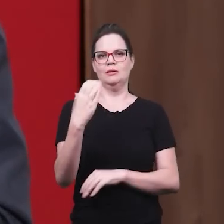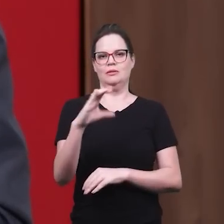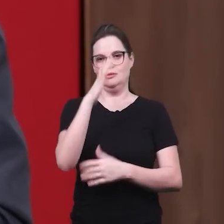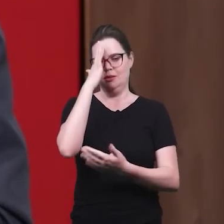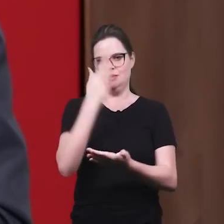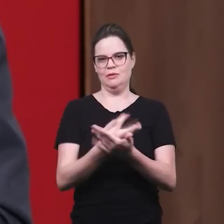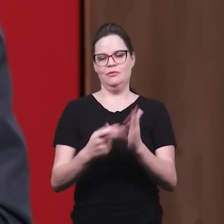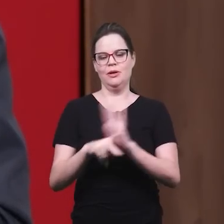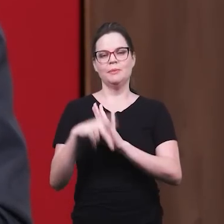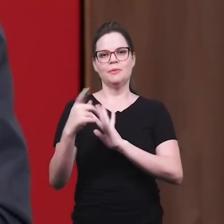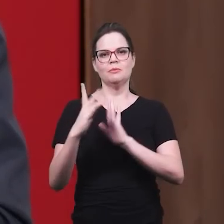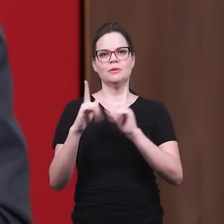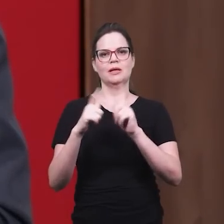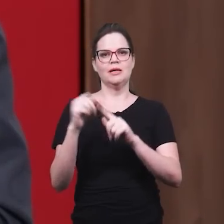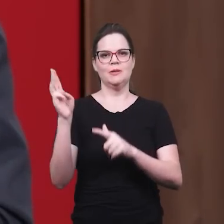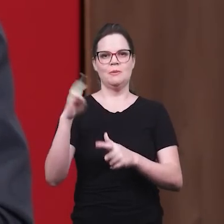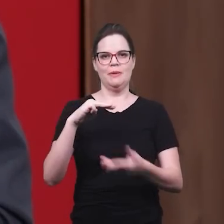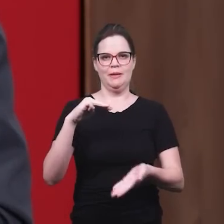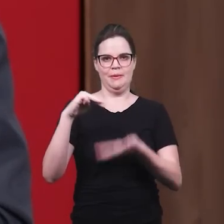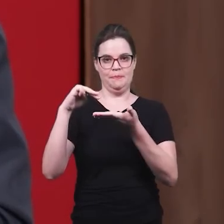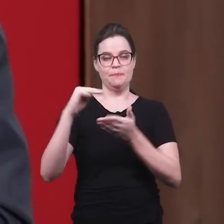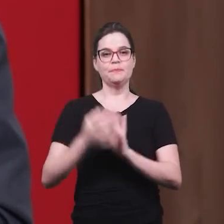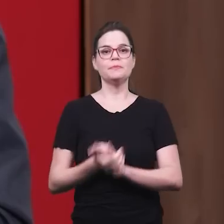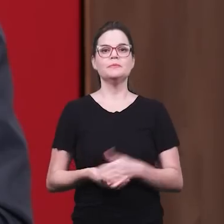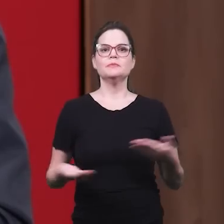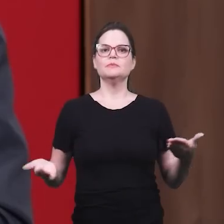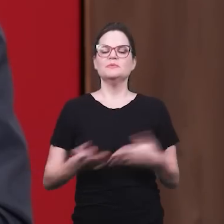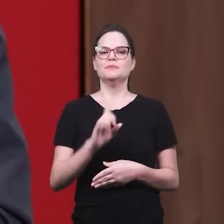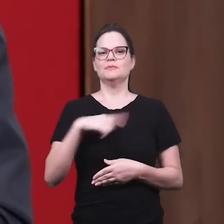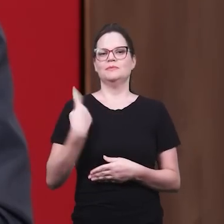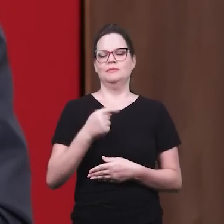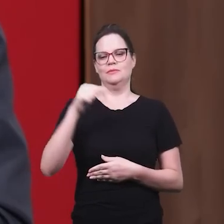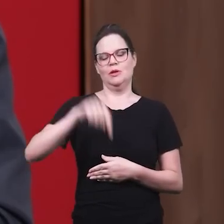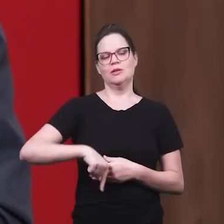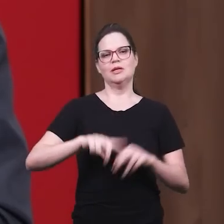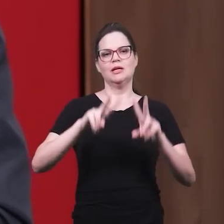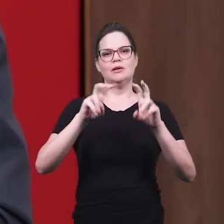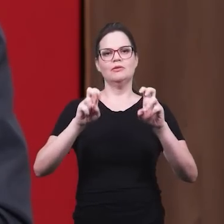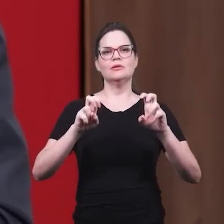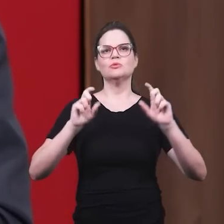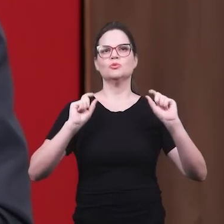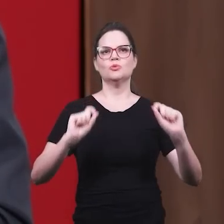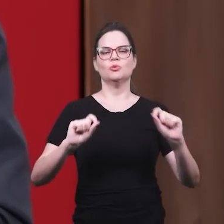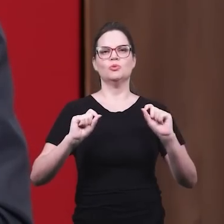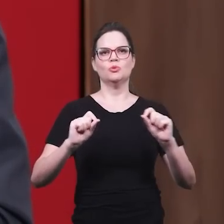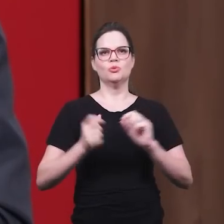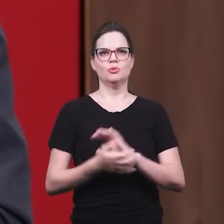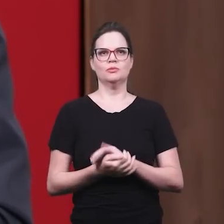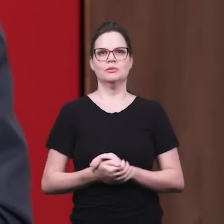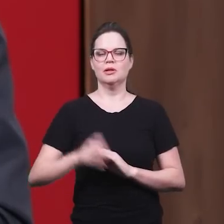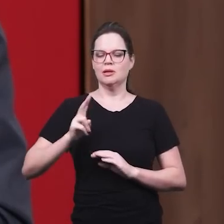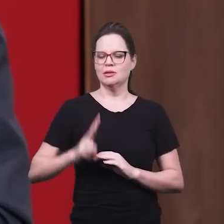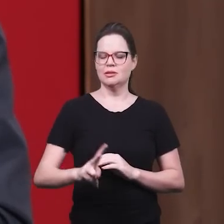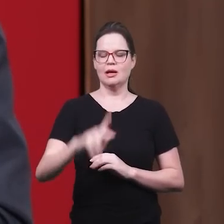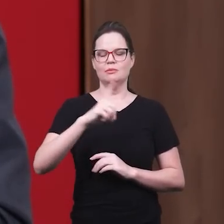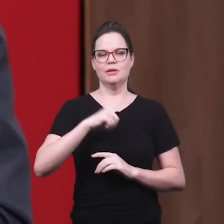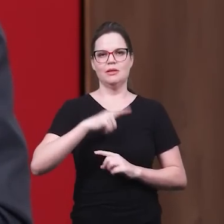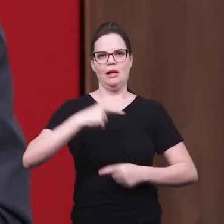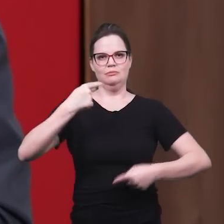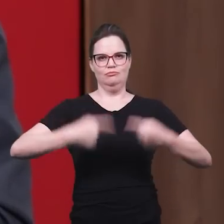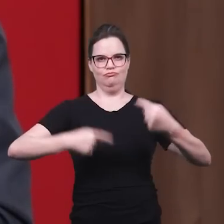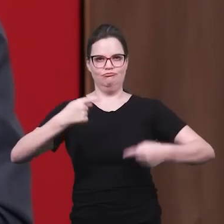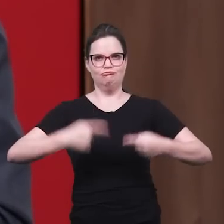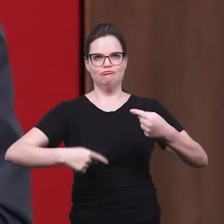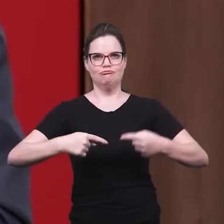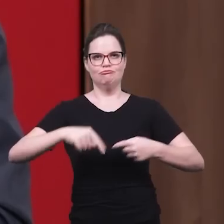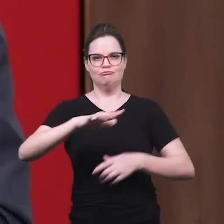Cristã Maranata. E nesta oportunidade aqui nós vamos tratar a respeito de um assunto que tem sido discutido muito